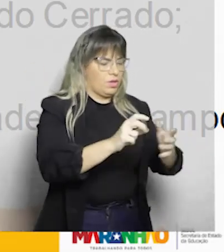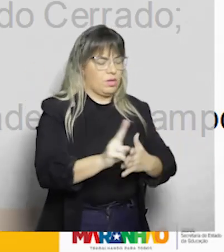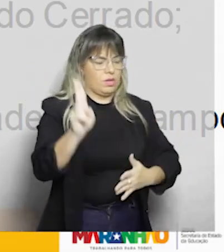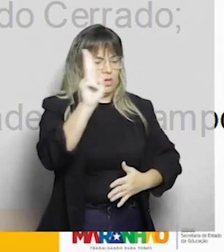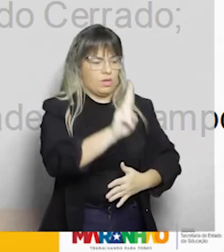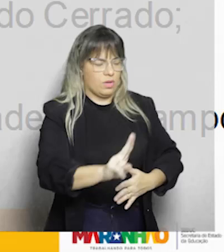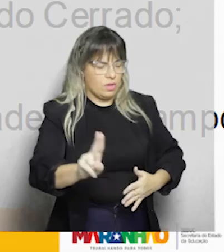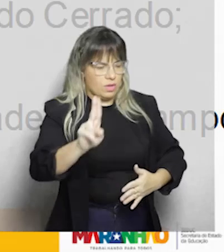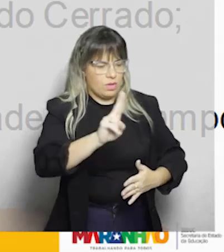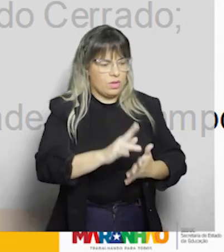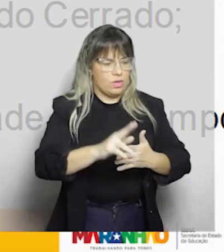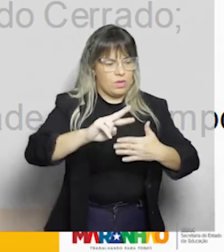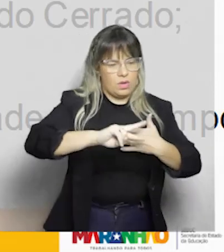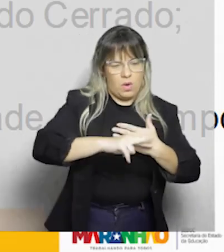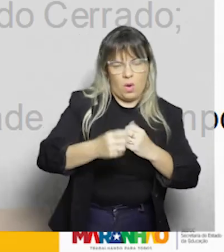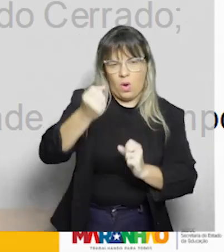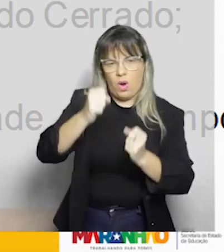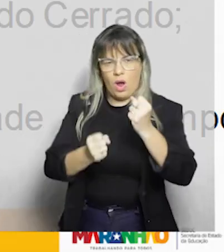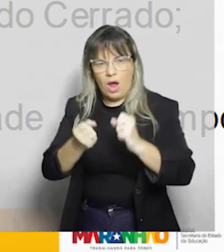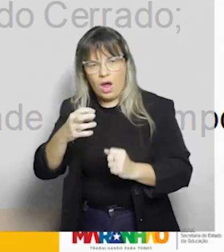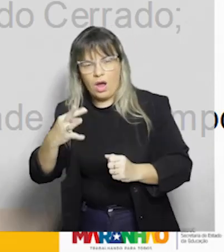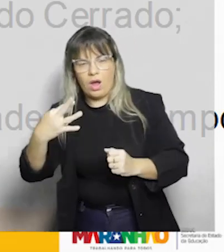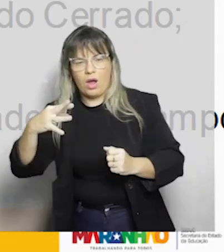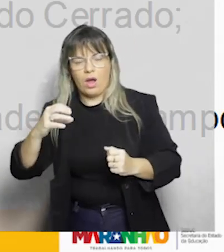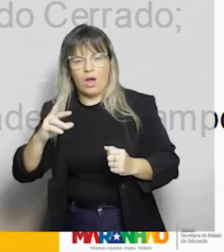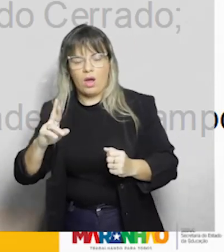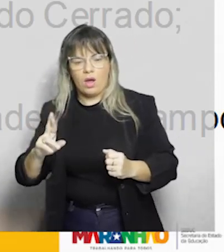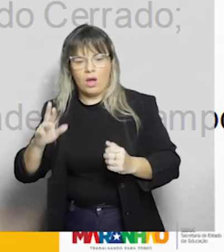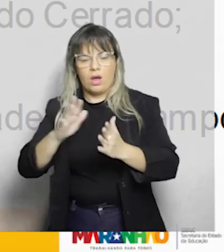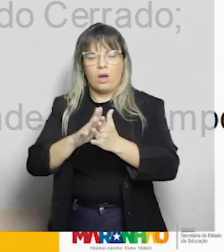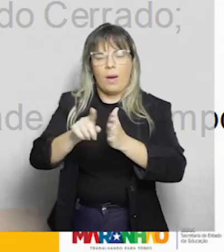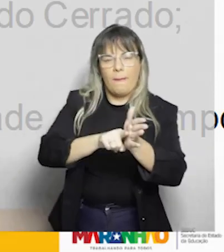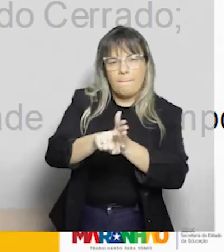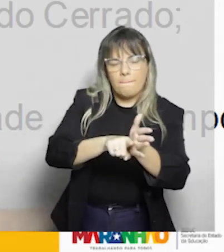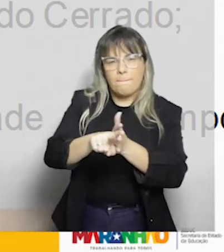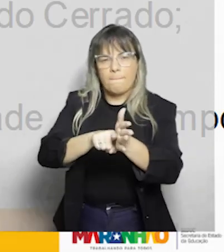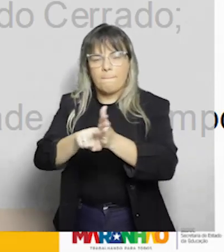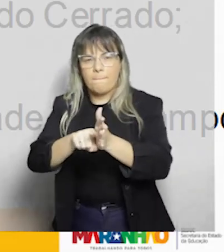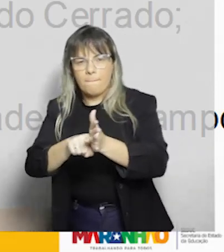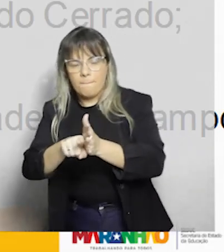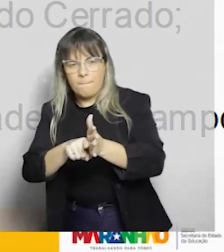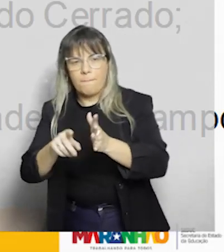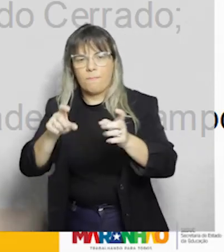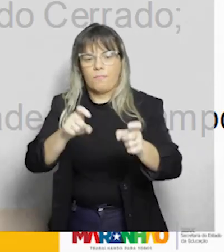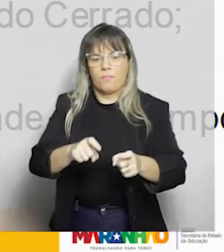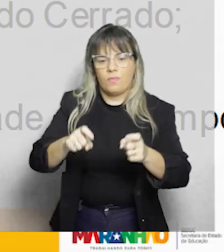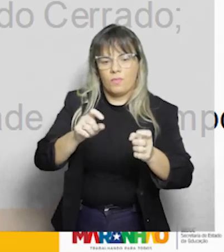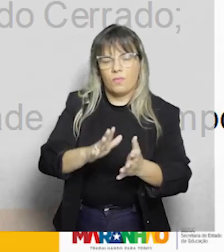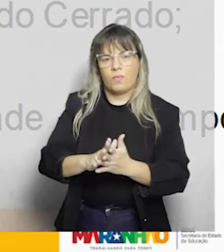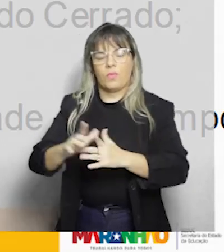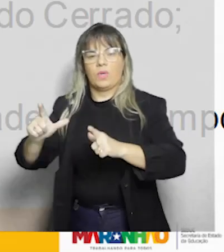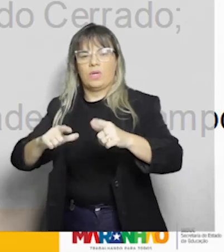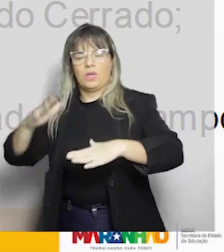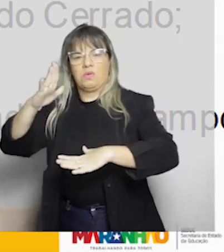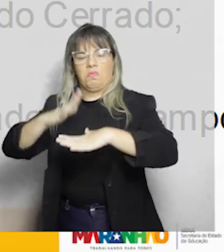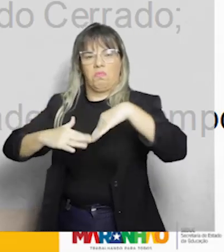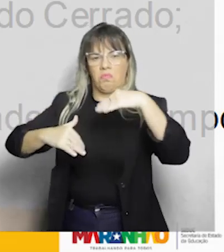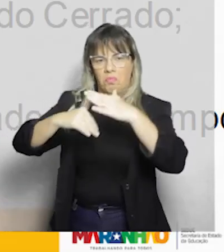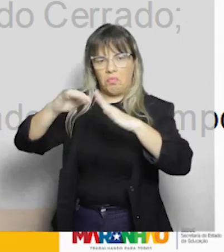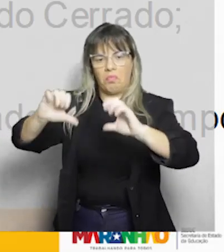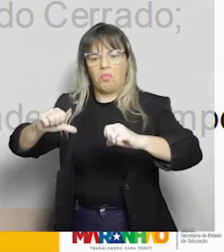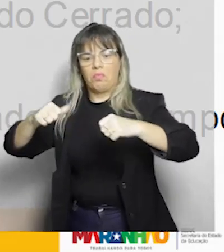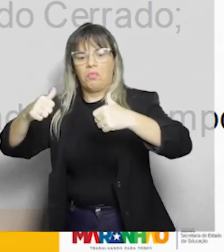por consequência tratores, maquinária agrícola, pesquisas agrícolas, né? Profissionais mais qualificados, por